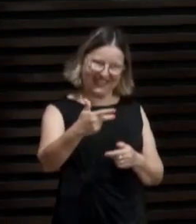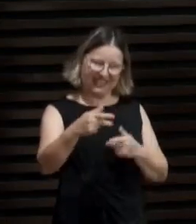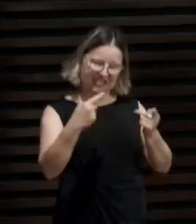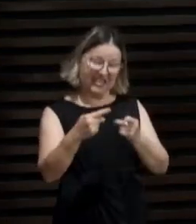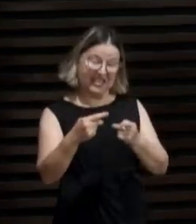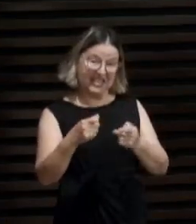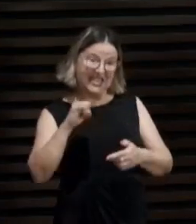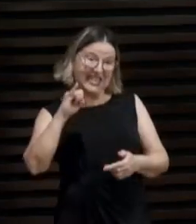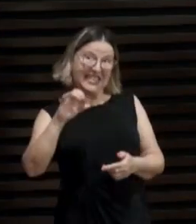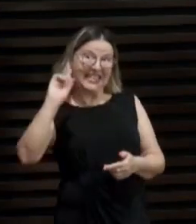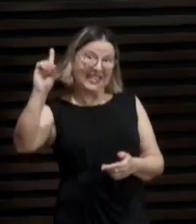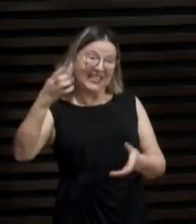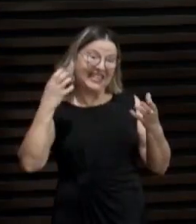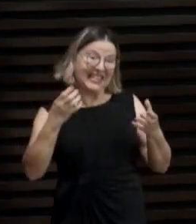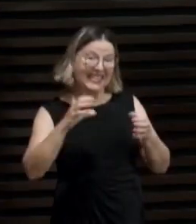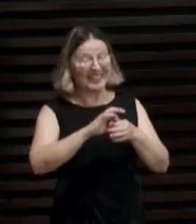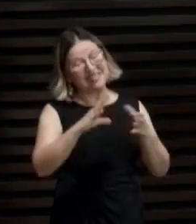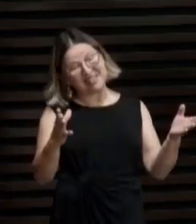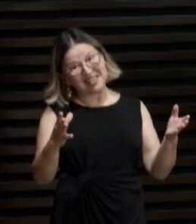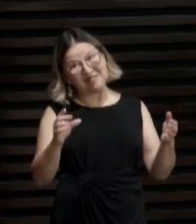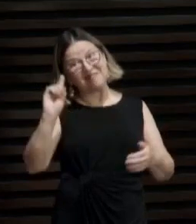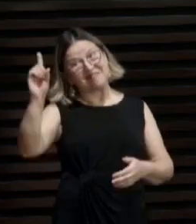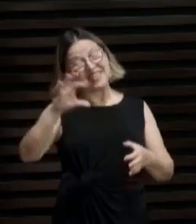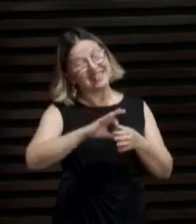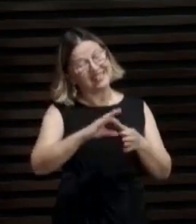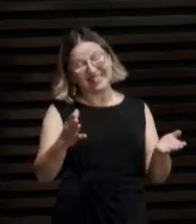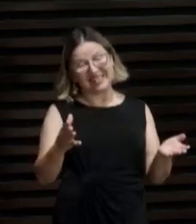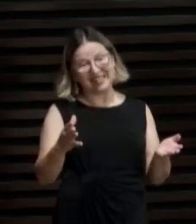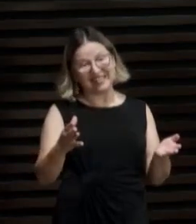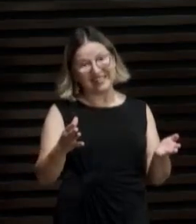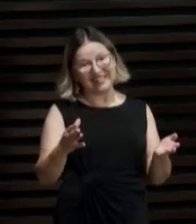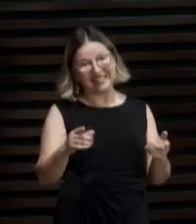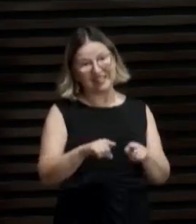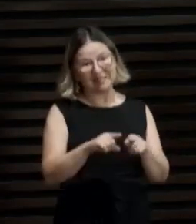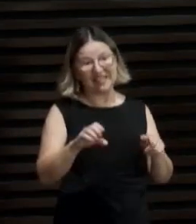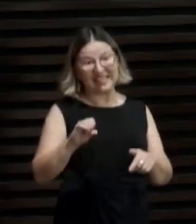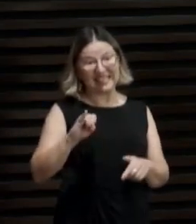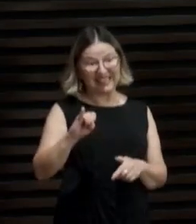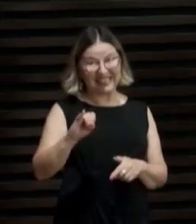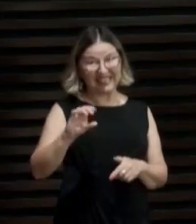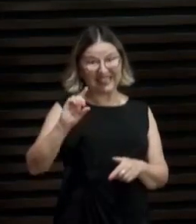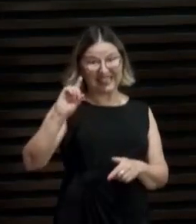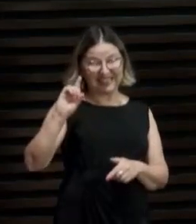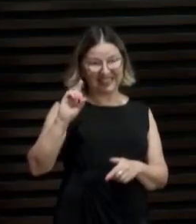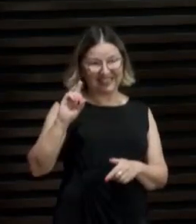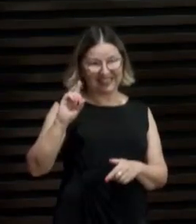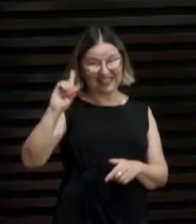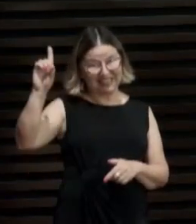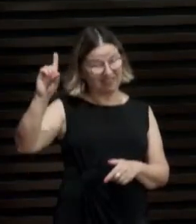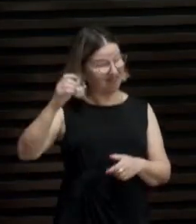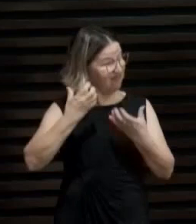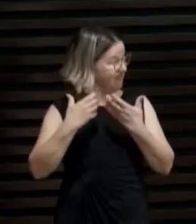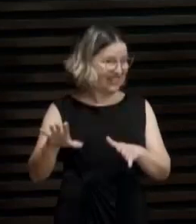Ele nos livrará. E se Ele Se Ele quiser, Ele nos livrará. Se Ele não